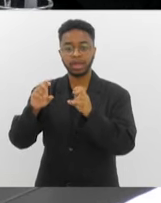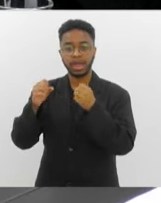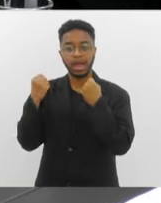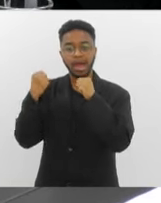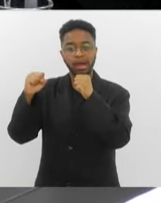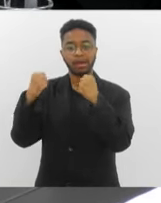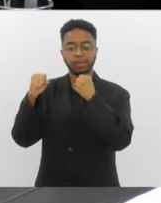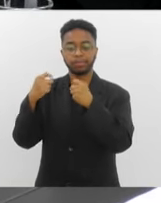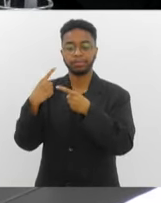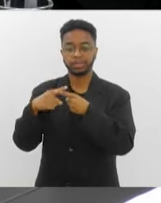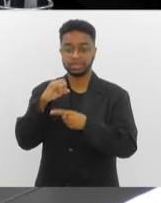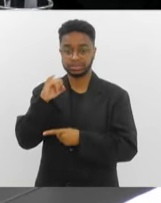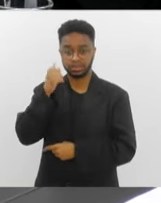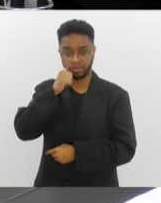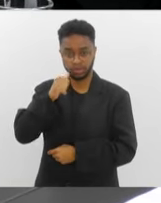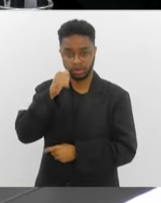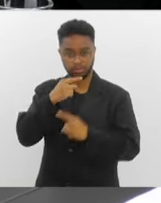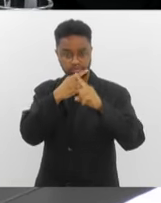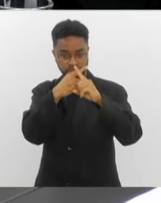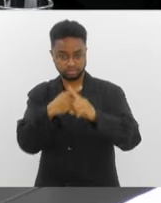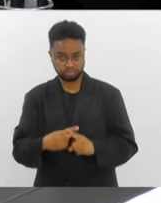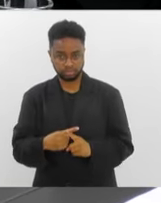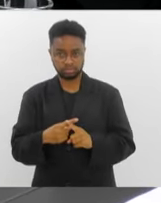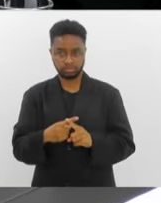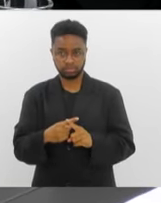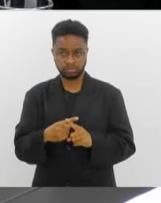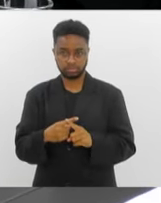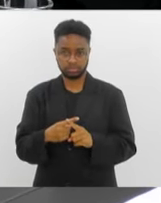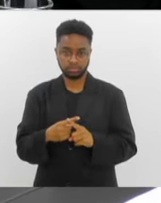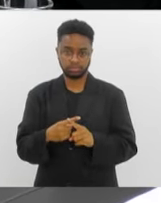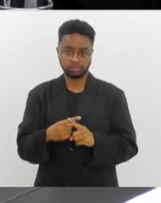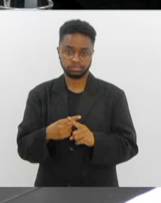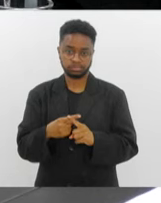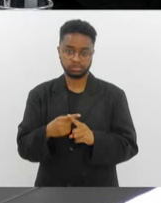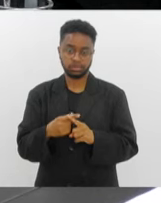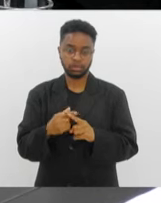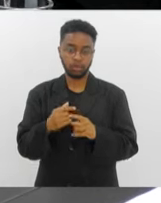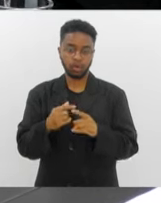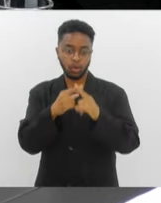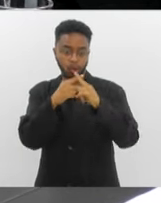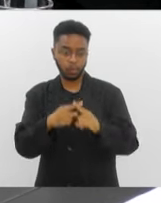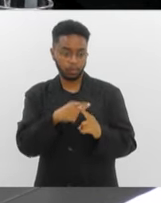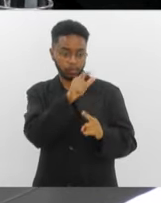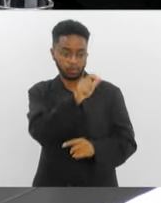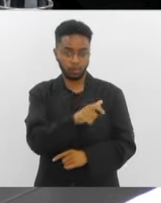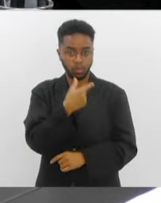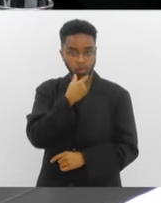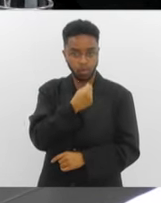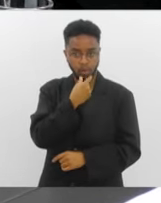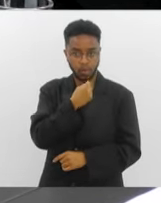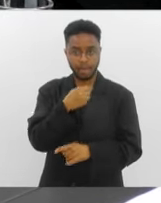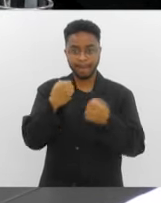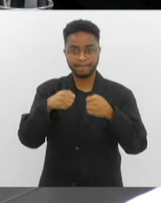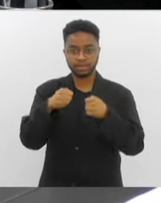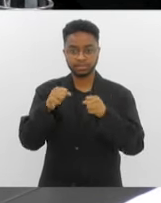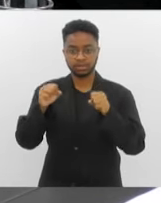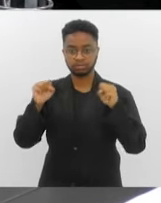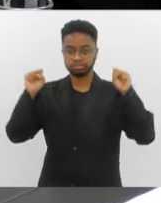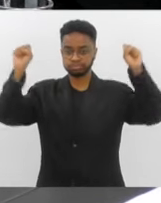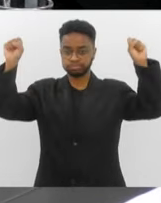Porque uma mulher que concorre e, num procedimento classificatório do concurso, competir com um homem, por exemplo, ela tem que fazer 10